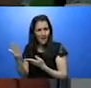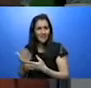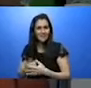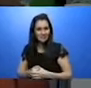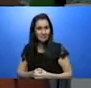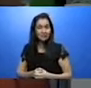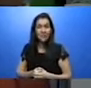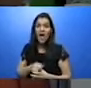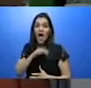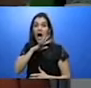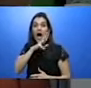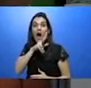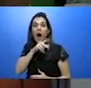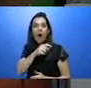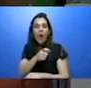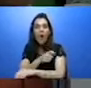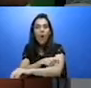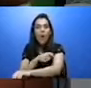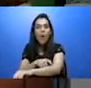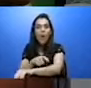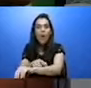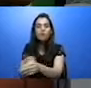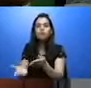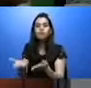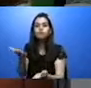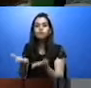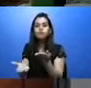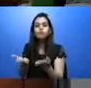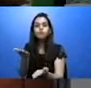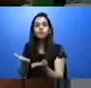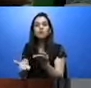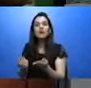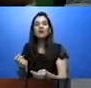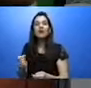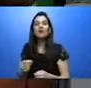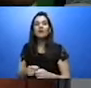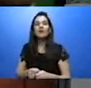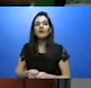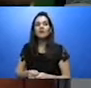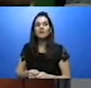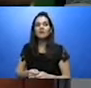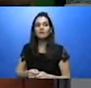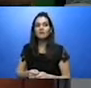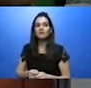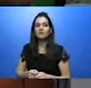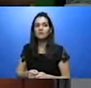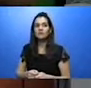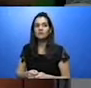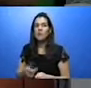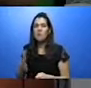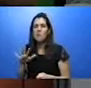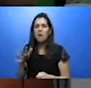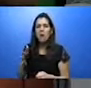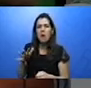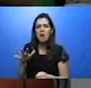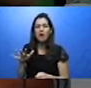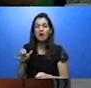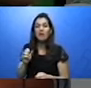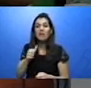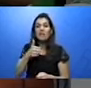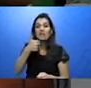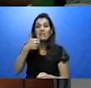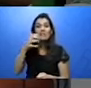A onça, ela pesa, né? É claro que depende de tamanho, de altura, de idade, mas em média